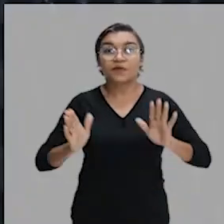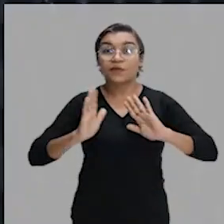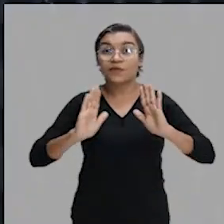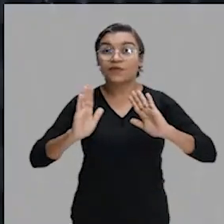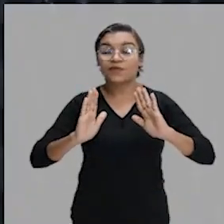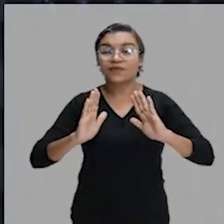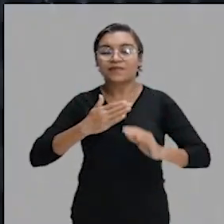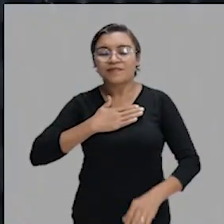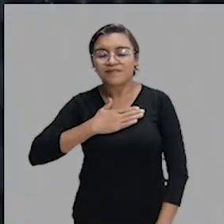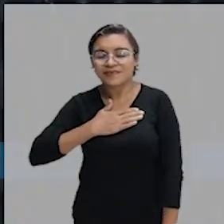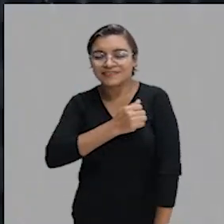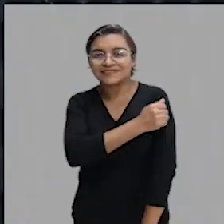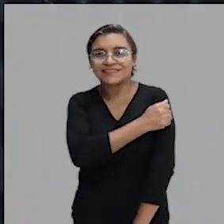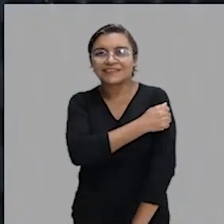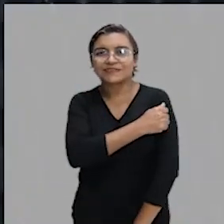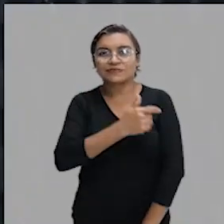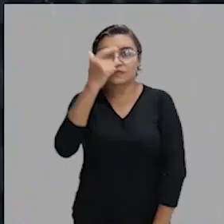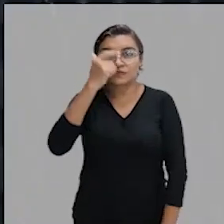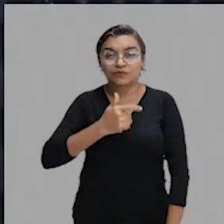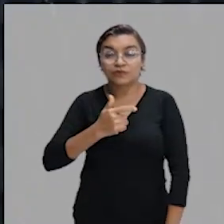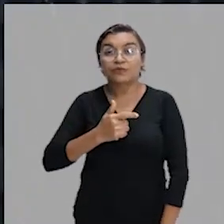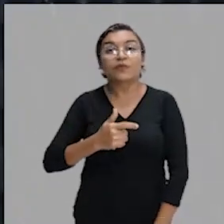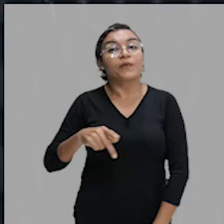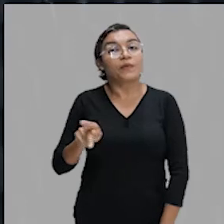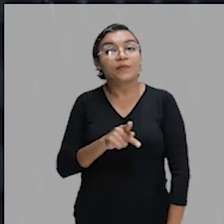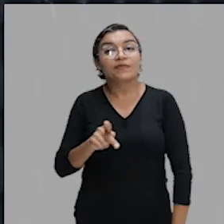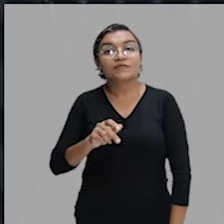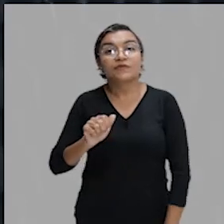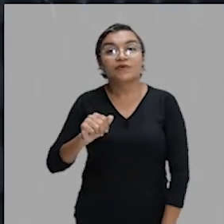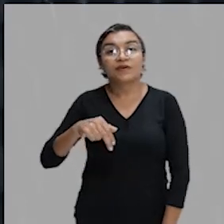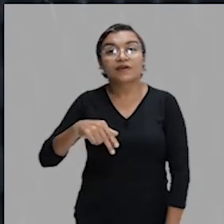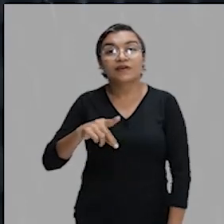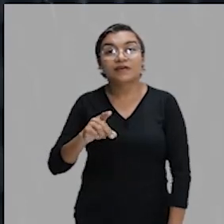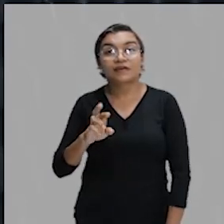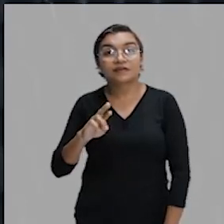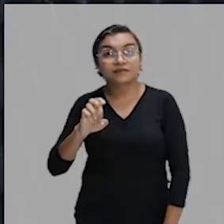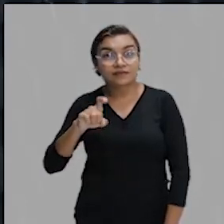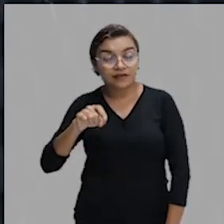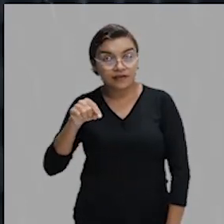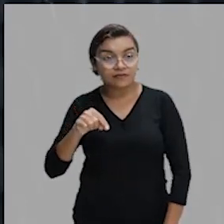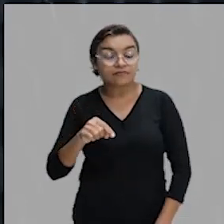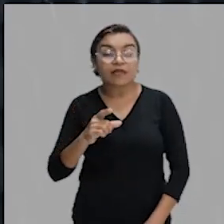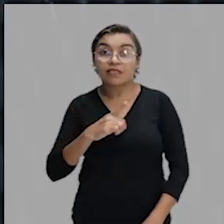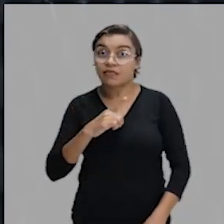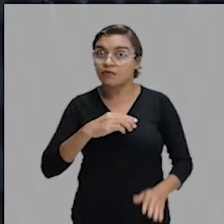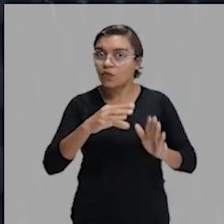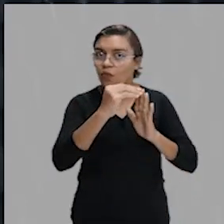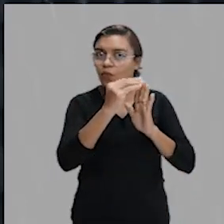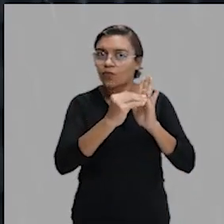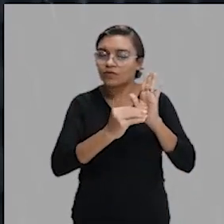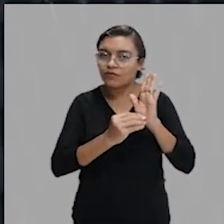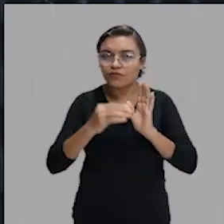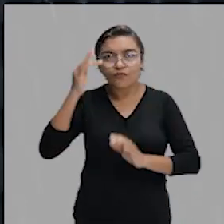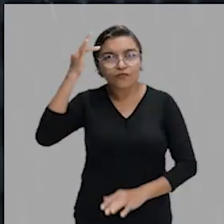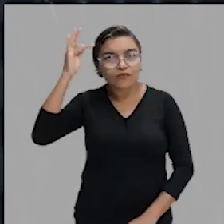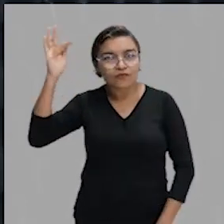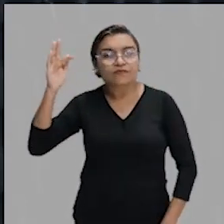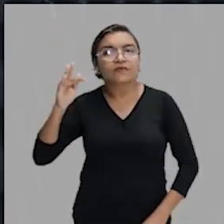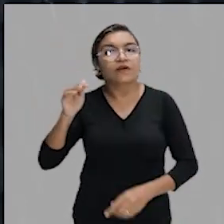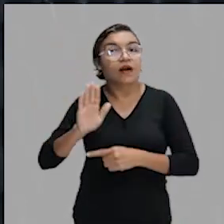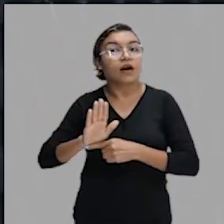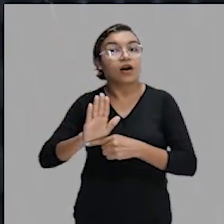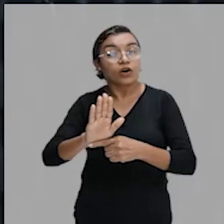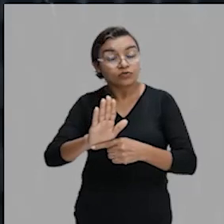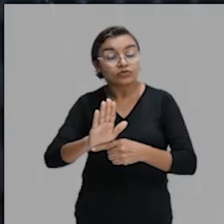meus queridos alunos, professor André Luiz com vocês mais uma vez aqui trazendo alguns conteúdos, e esses conteúdos aí de filosofia, para ajudar o